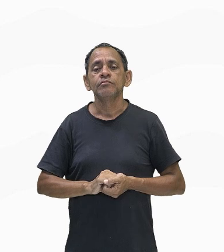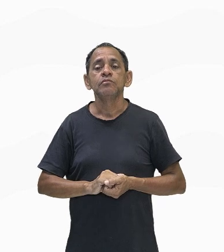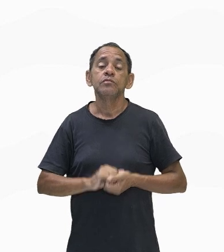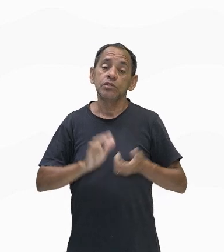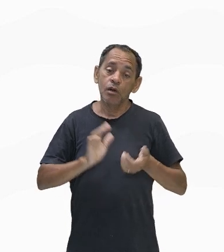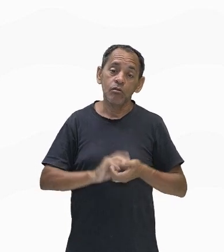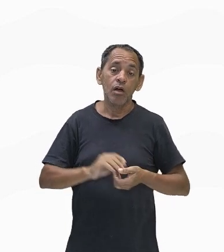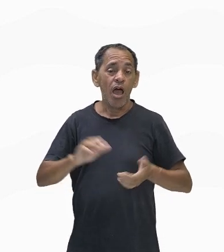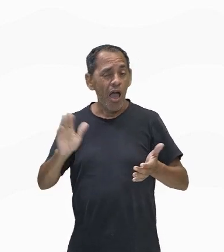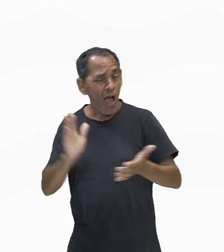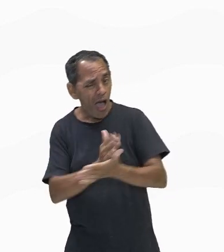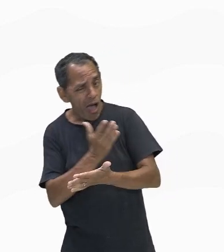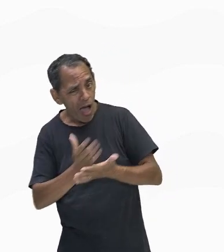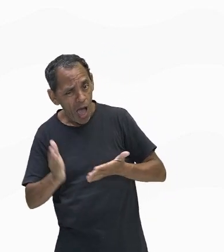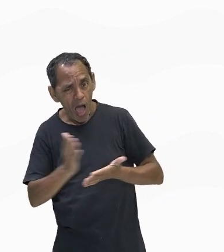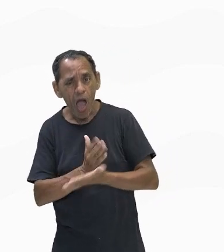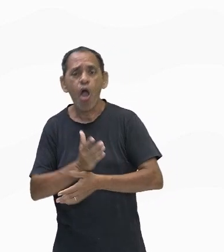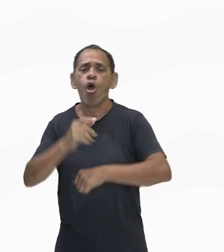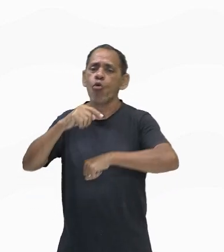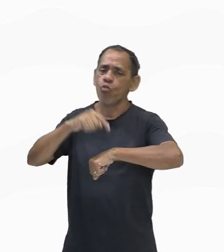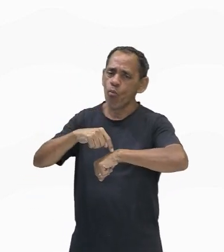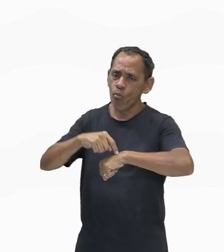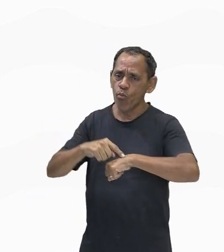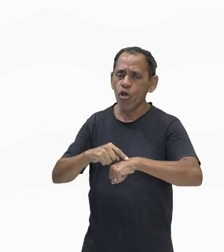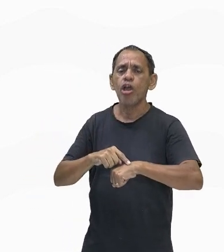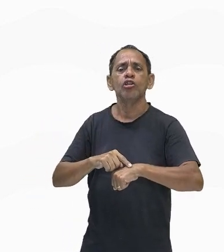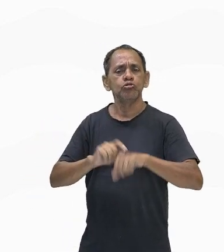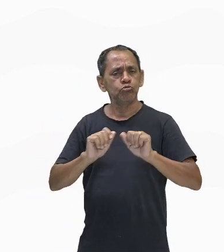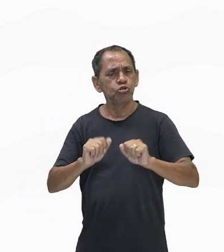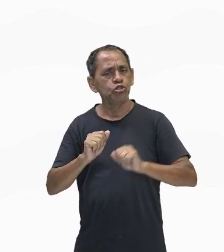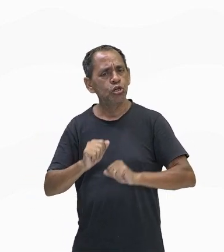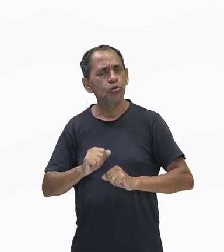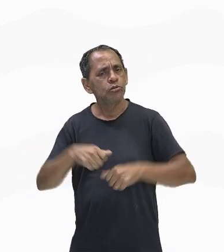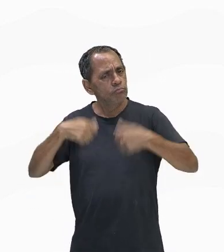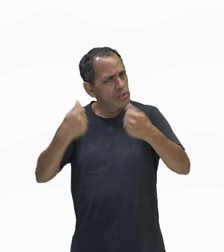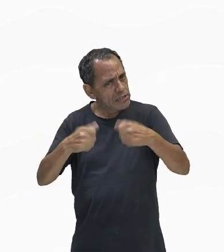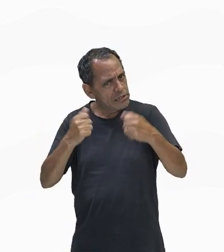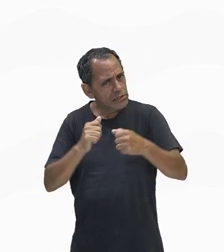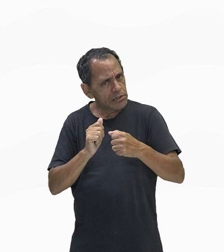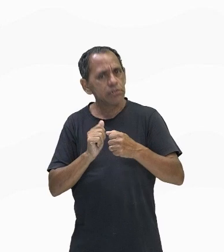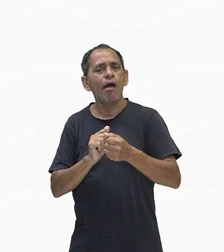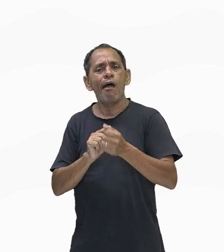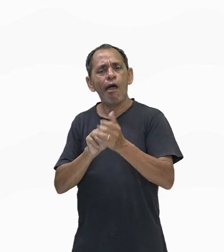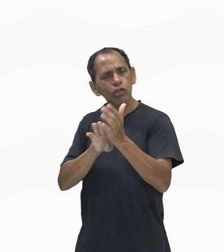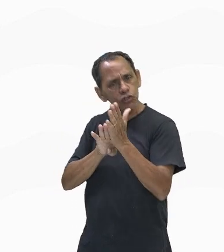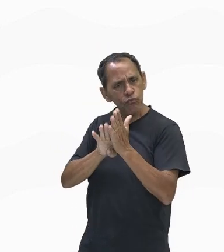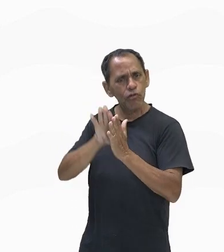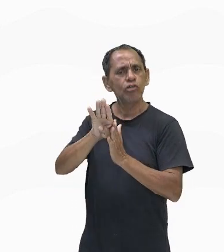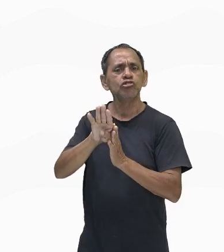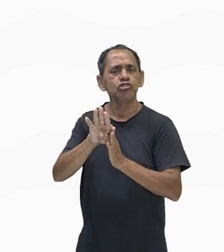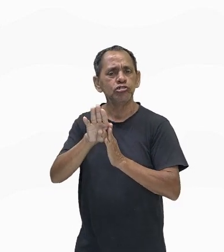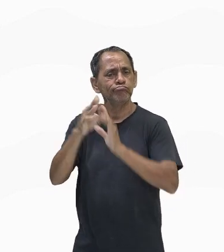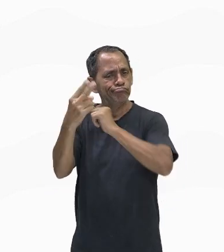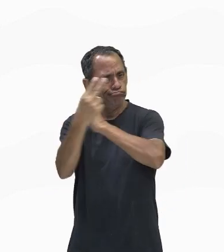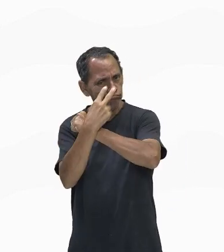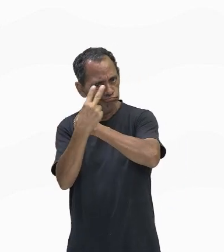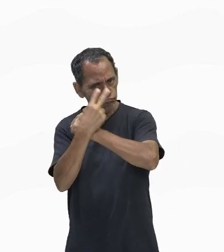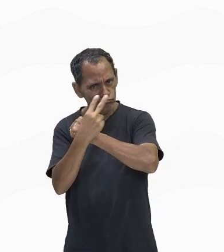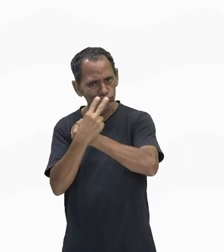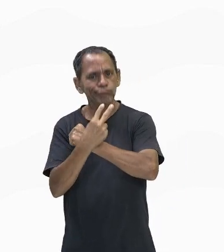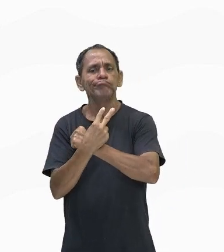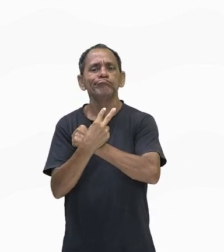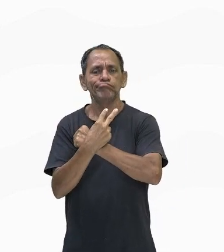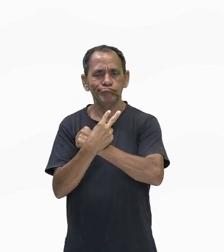momentos, nós podemos sentir necessidade de investir mais no autocuidado e em outros